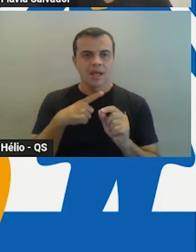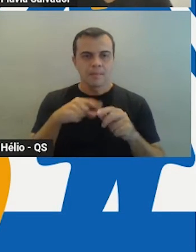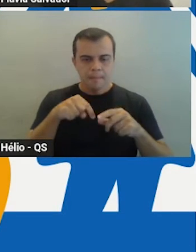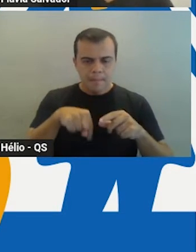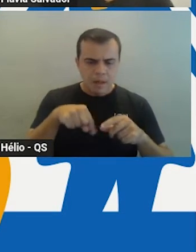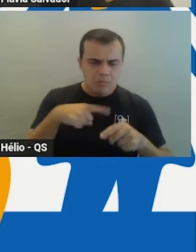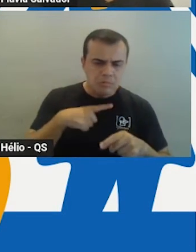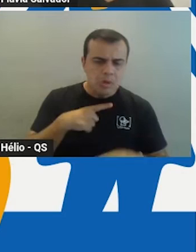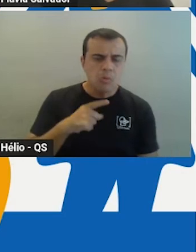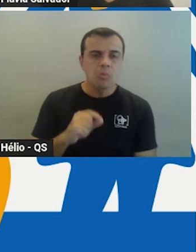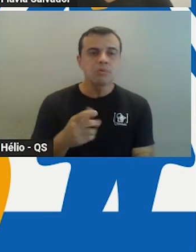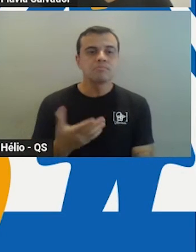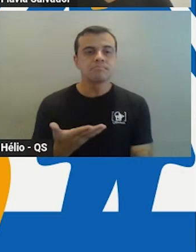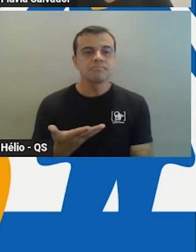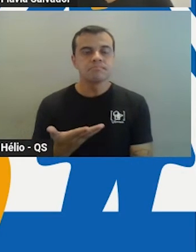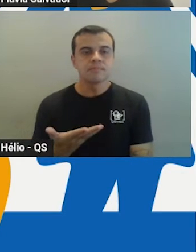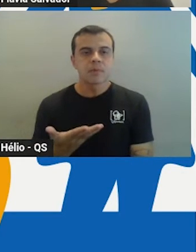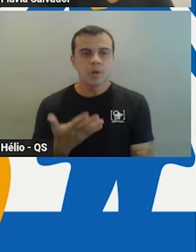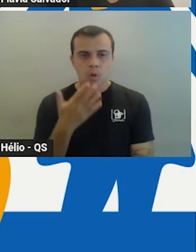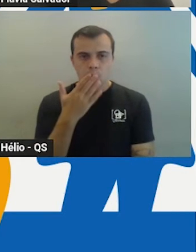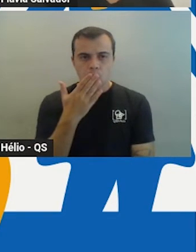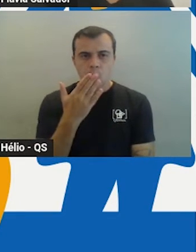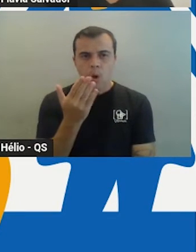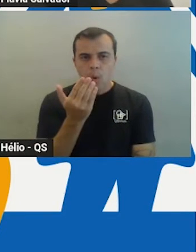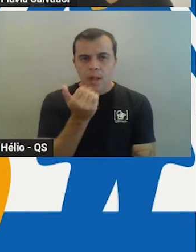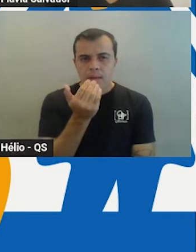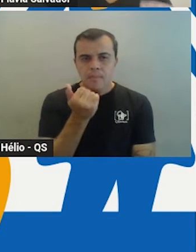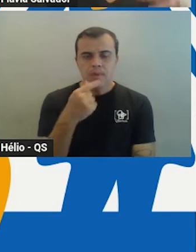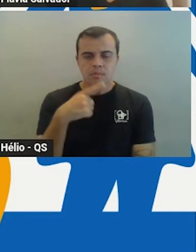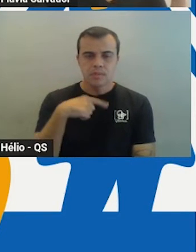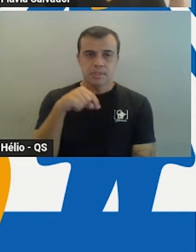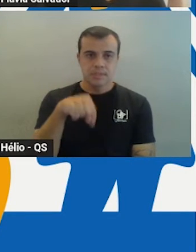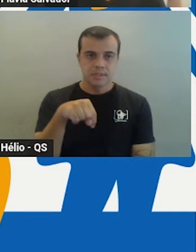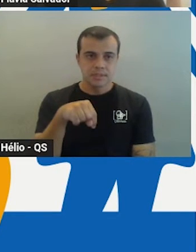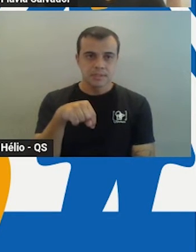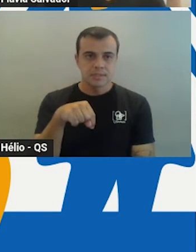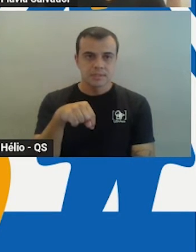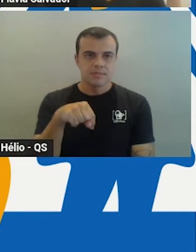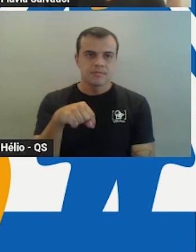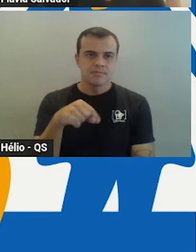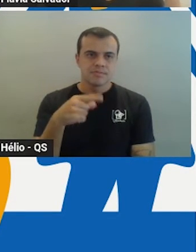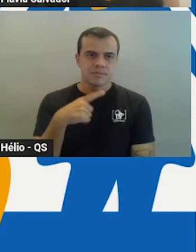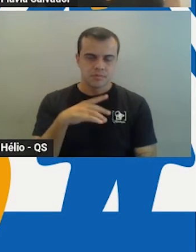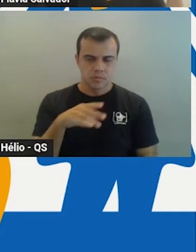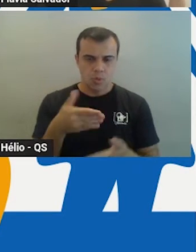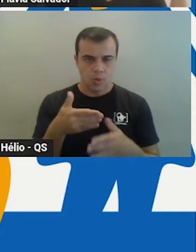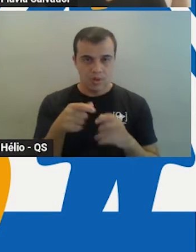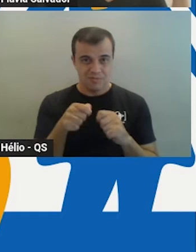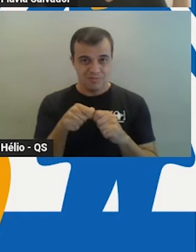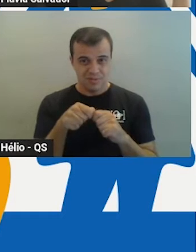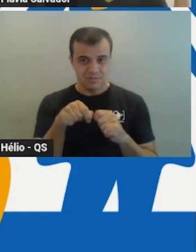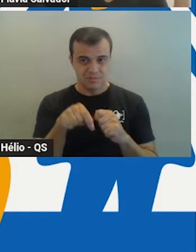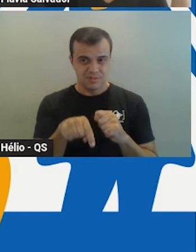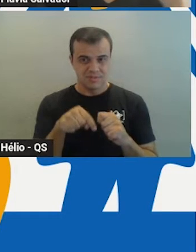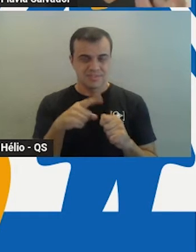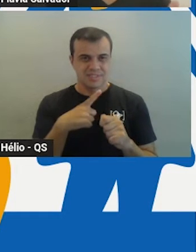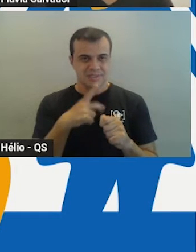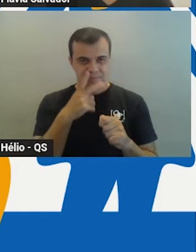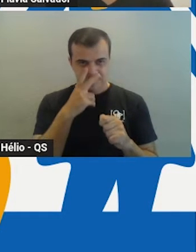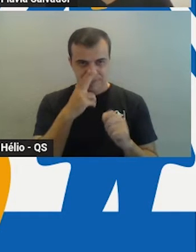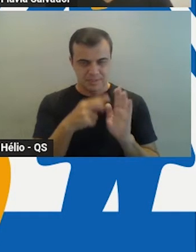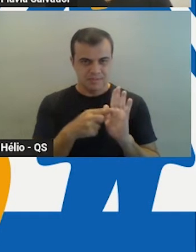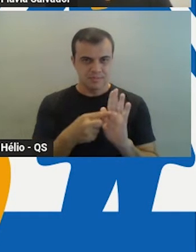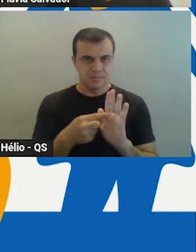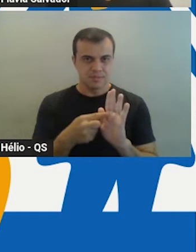prato? Quais alimentos estão no meu prato? Então, quando você faz isso, você